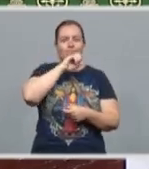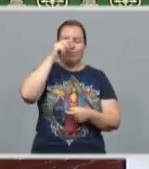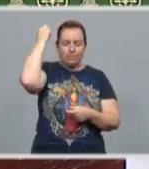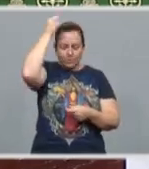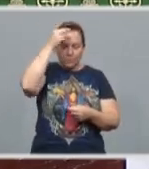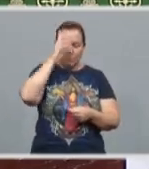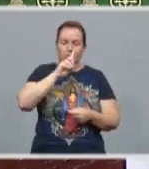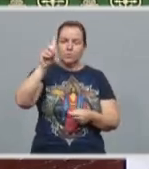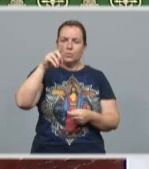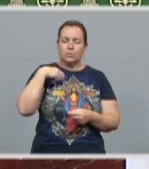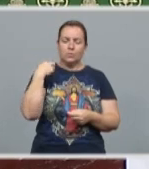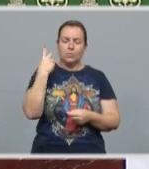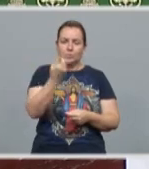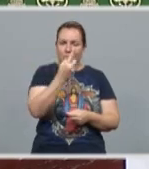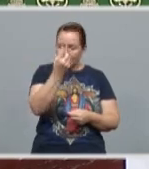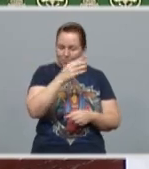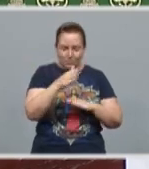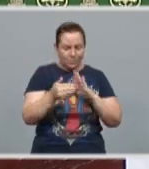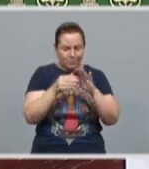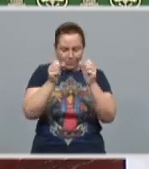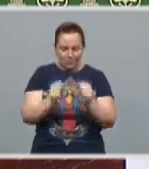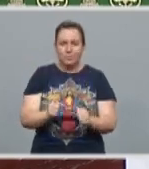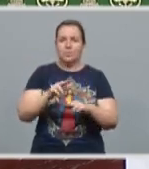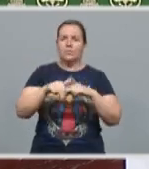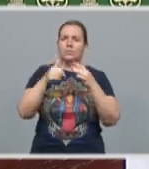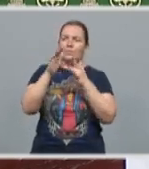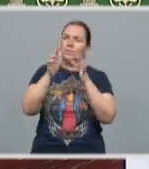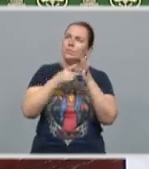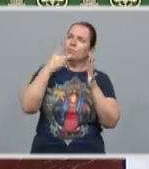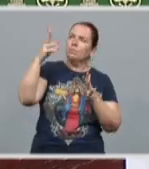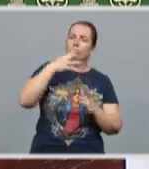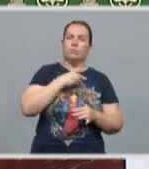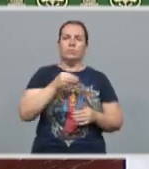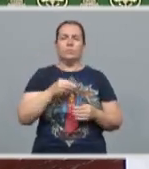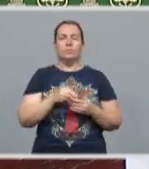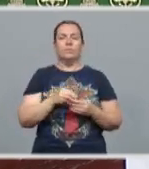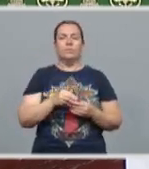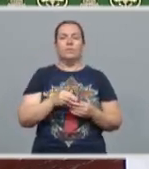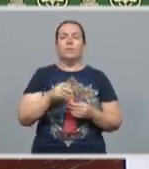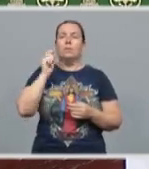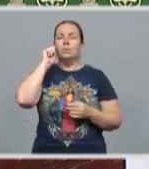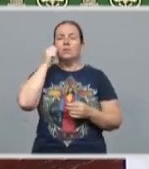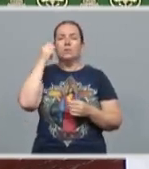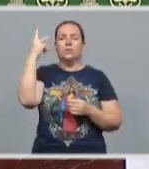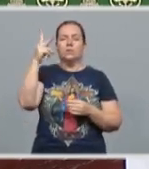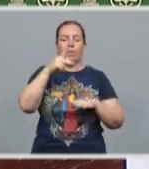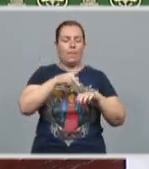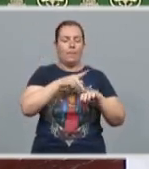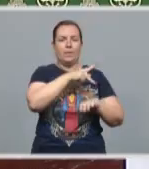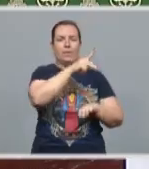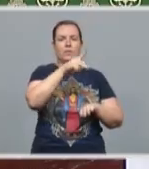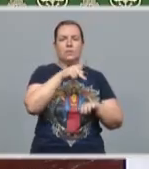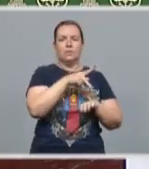Pai Santo, Deus Eterno e Todo-Poderoso, por Cristo, vosso Filho, que pelo mistério de sua Páscoa realizou uma obra